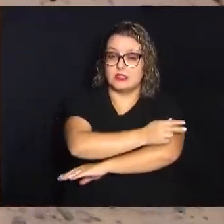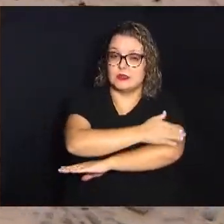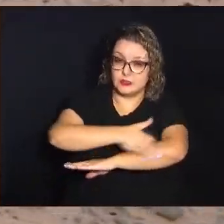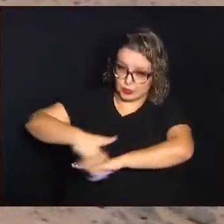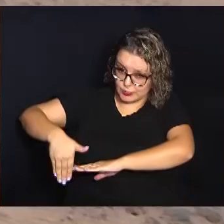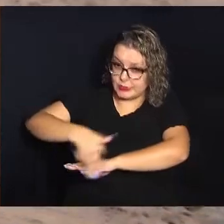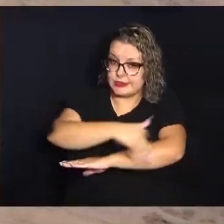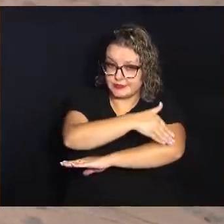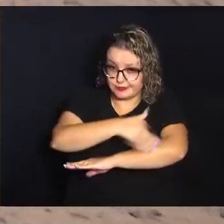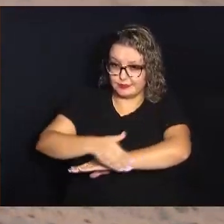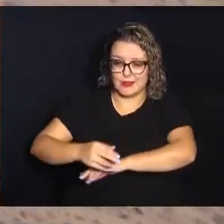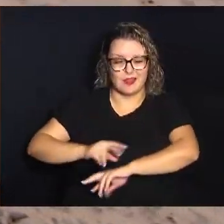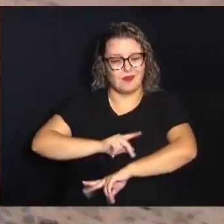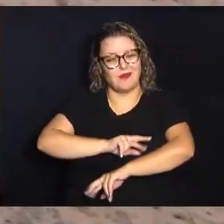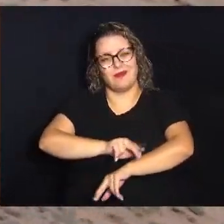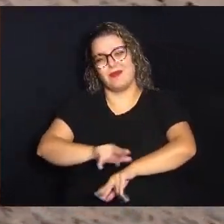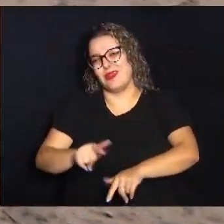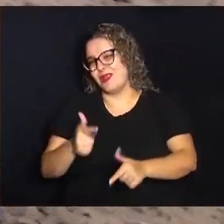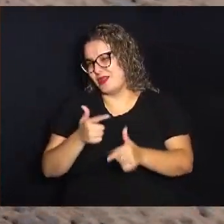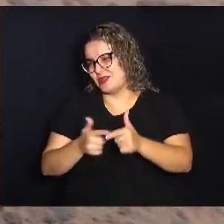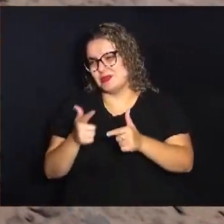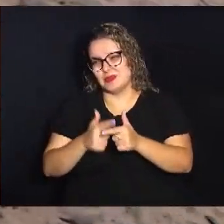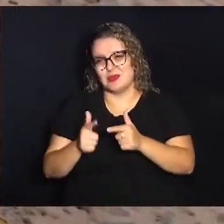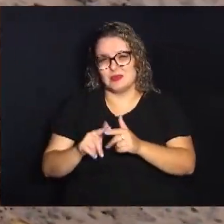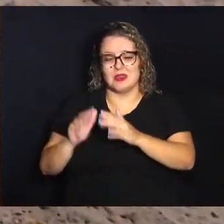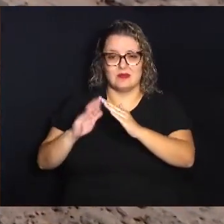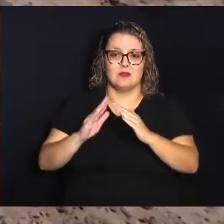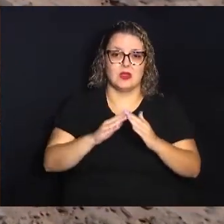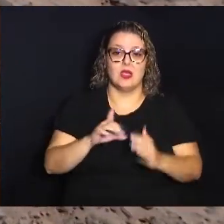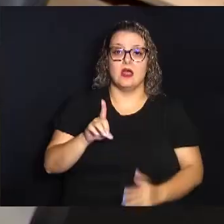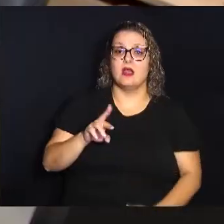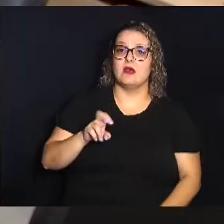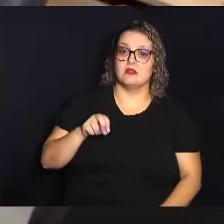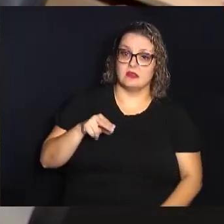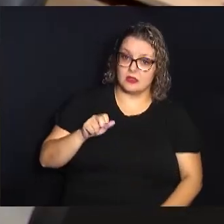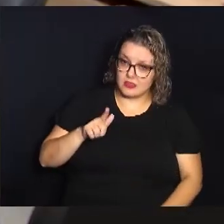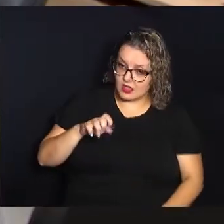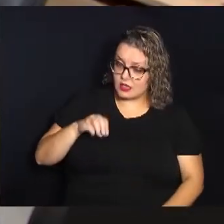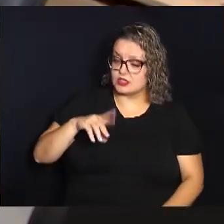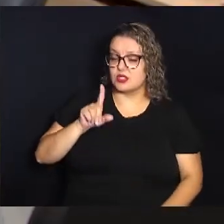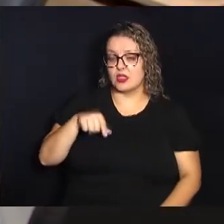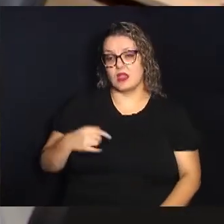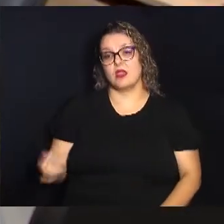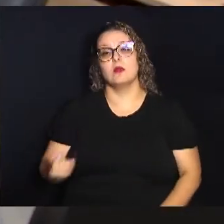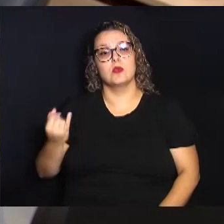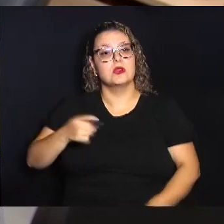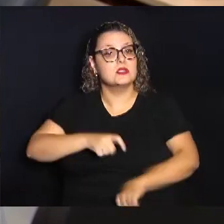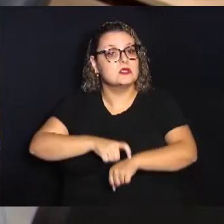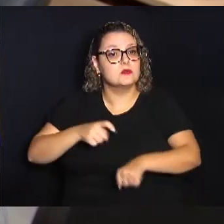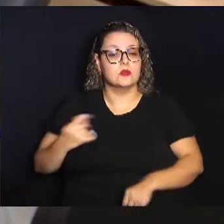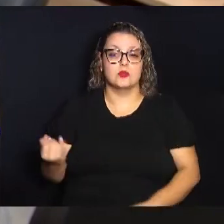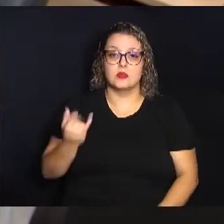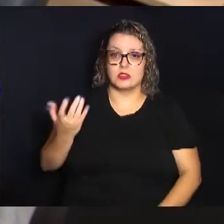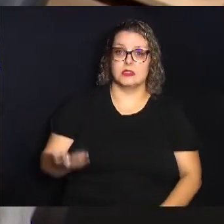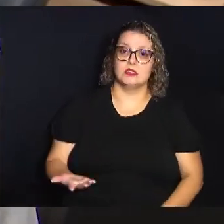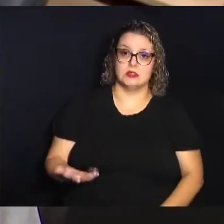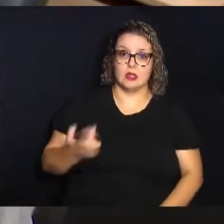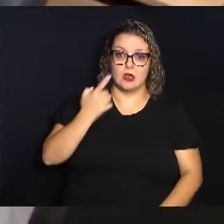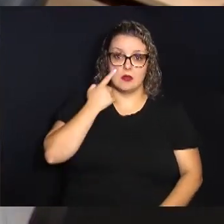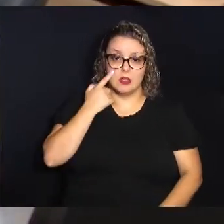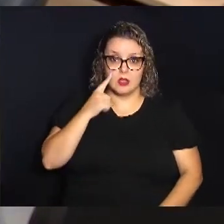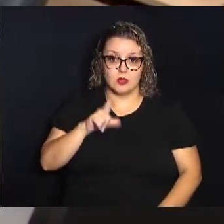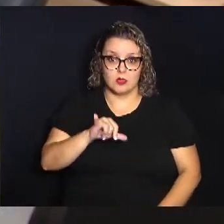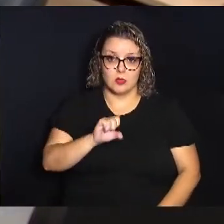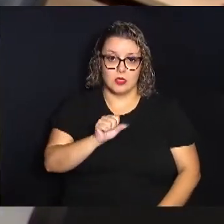nas ruas vem traz Endo muitos transtornos para os moradores a drenagem ela é muito importante nessa época agora veja